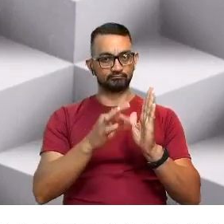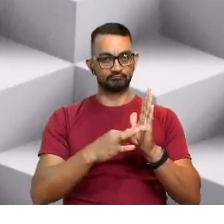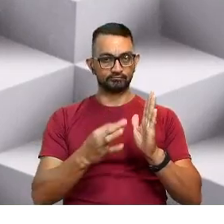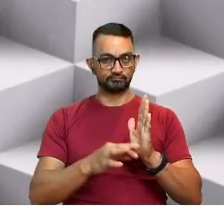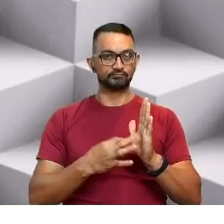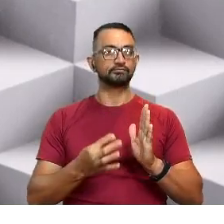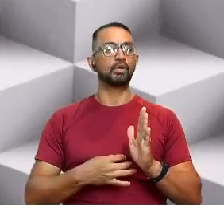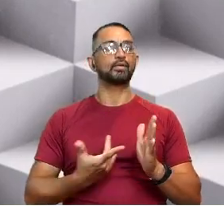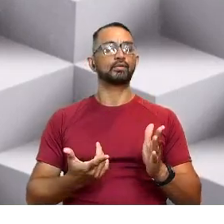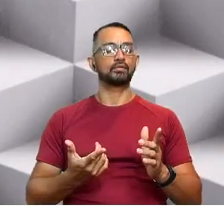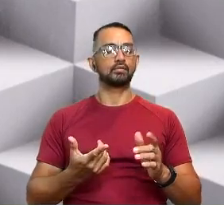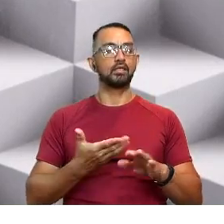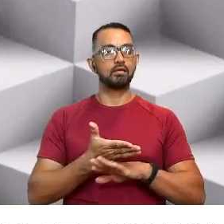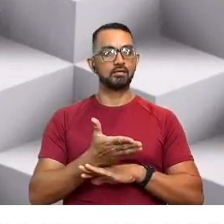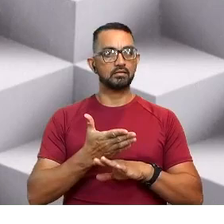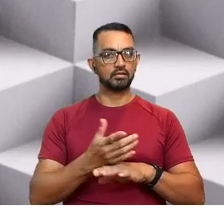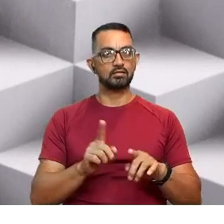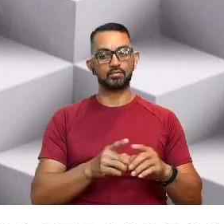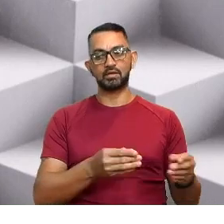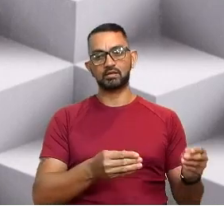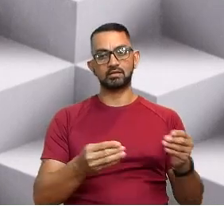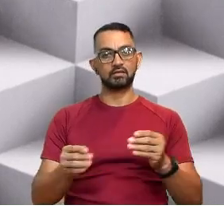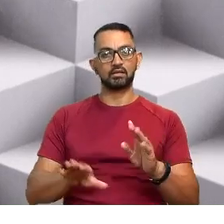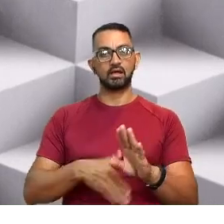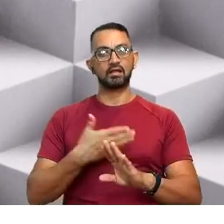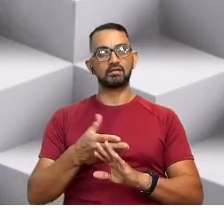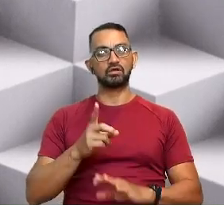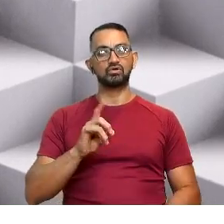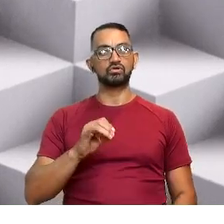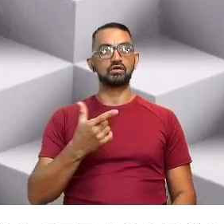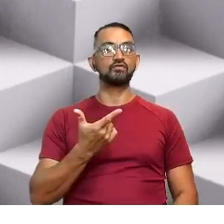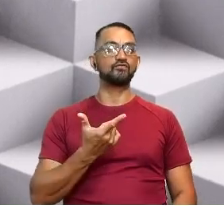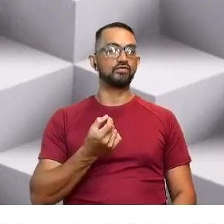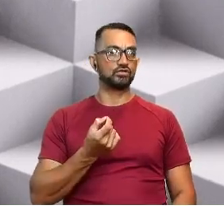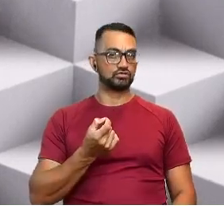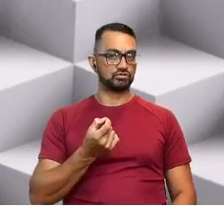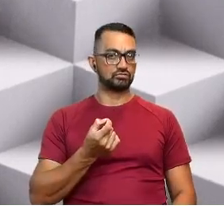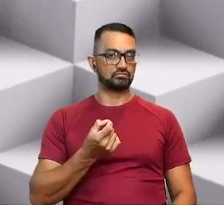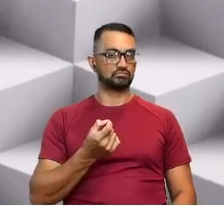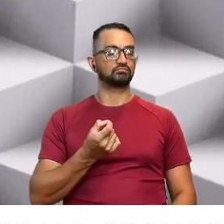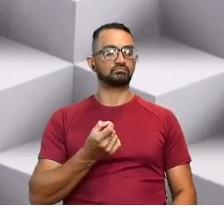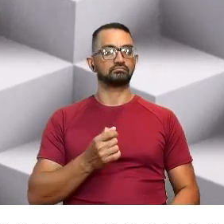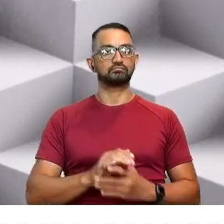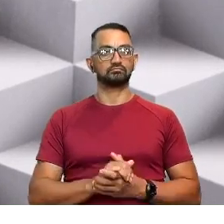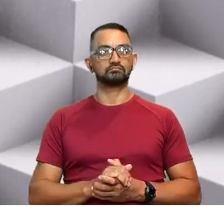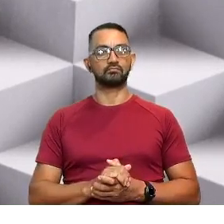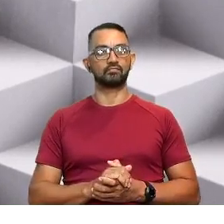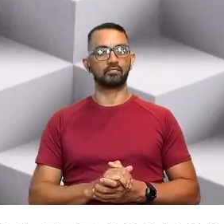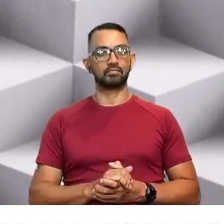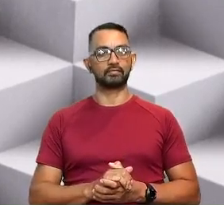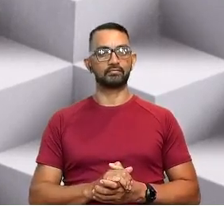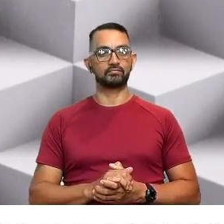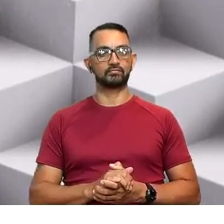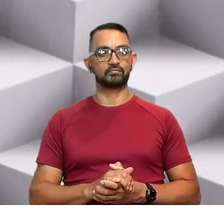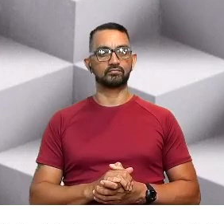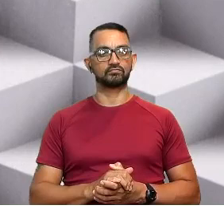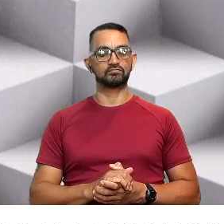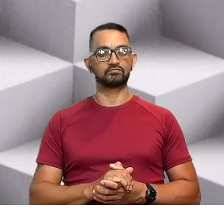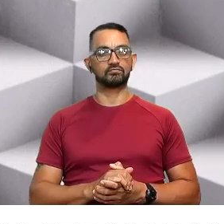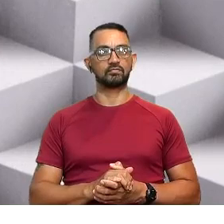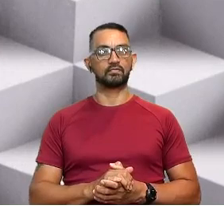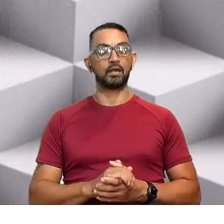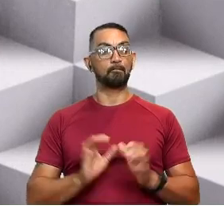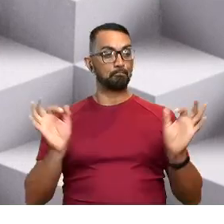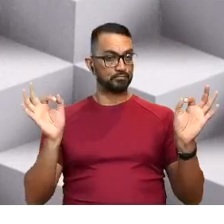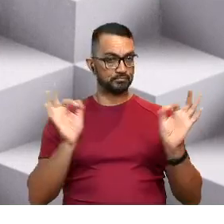assinar a folha ned.ie preciso entregar no máximo até o dia até o quinto dia útil do mês a nota